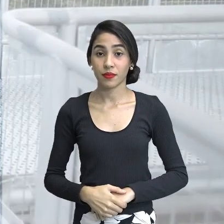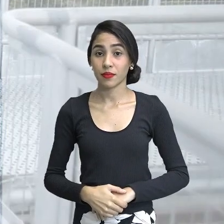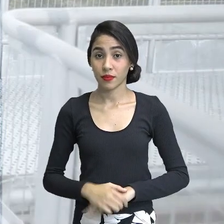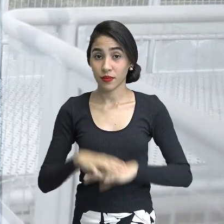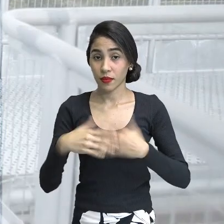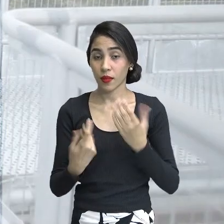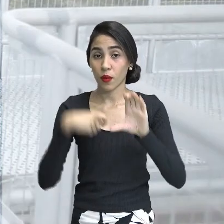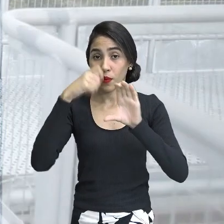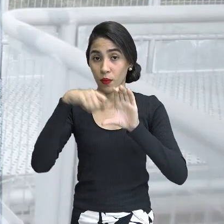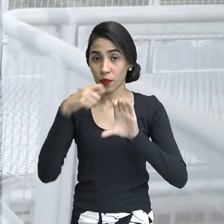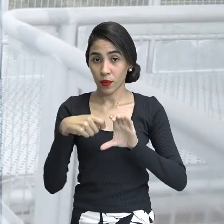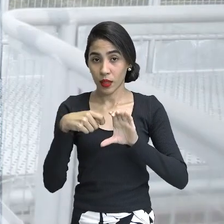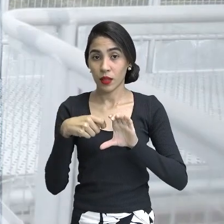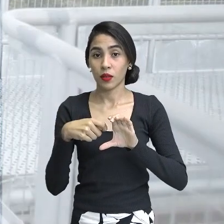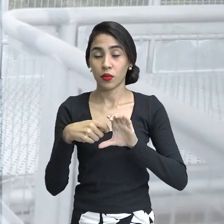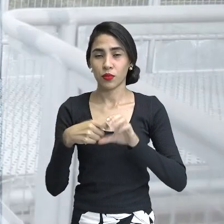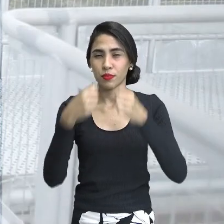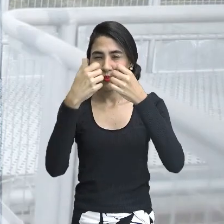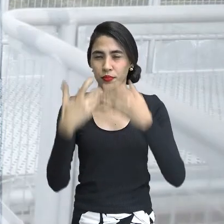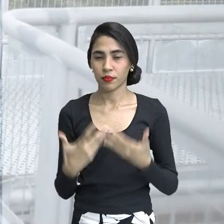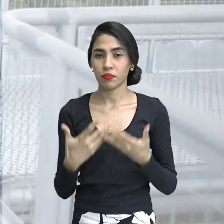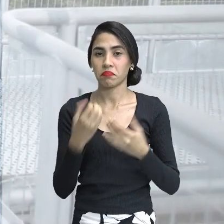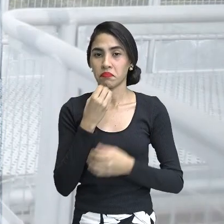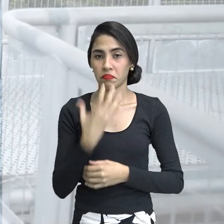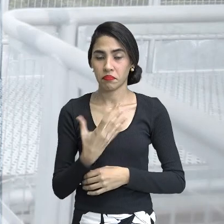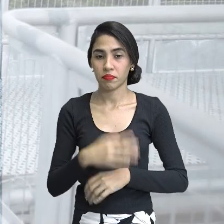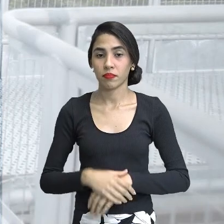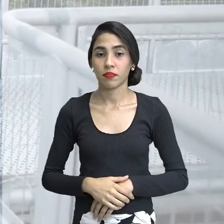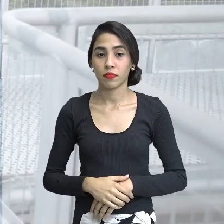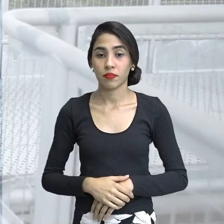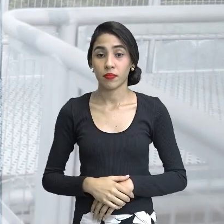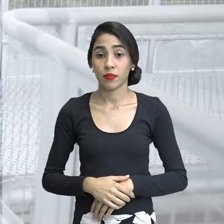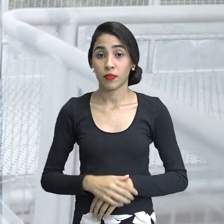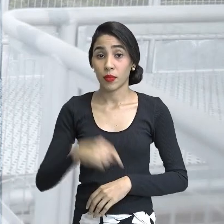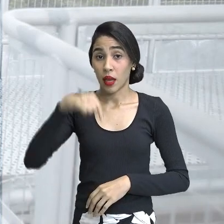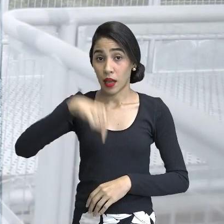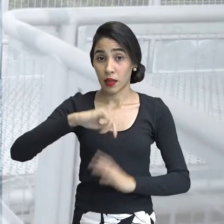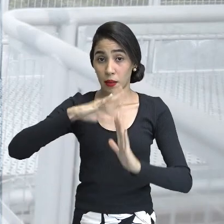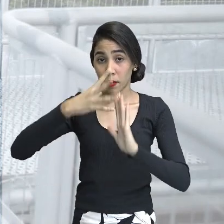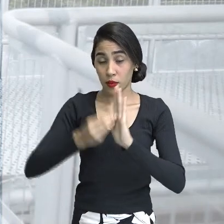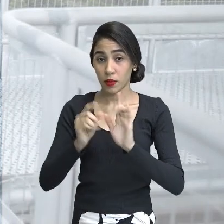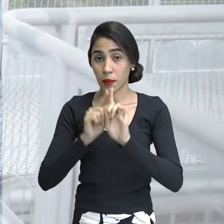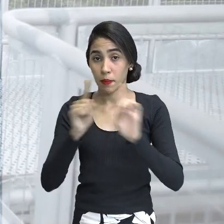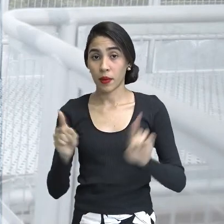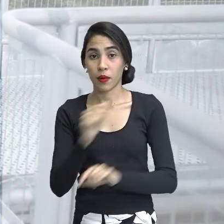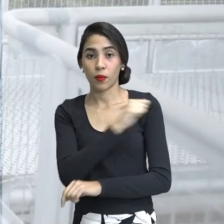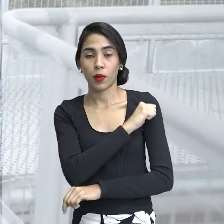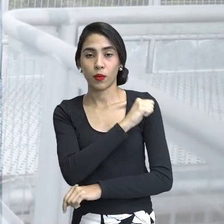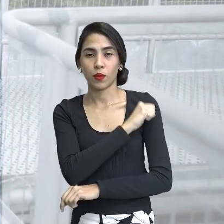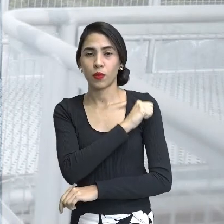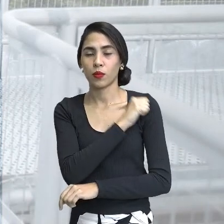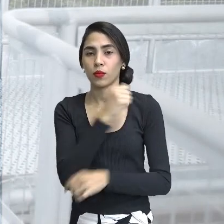Essa animação, professora, foi muito esclarecedora. Nós estamos aqui na Amazônia. Os nossos estudantes viram que as nuvenzinhas